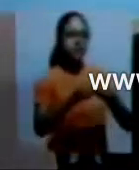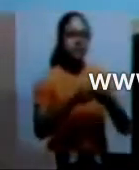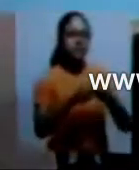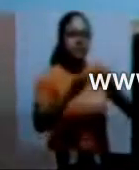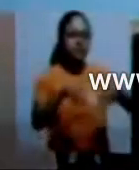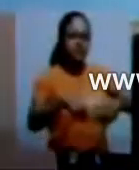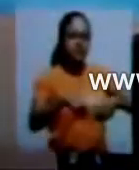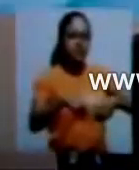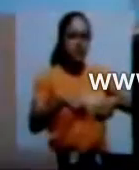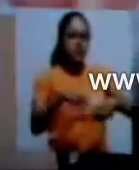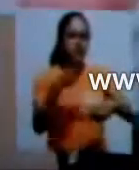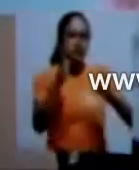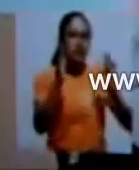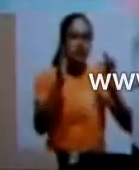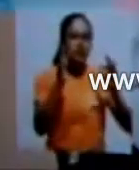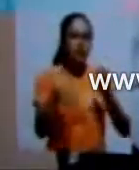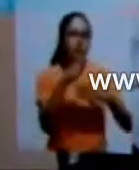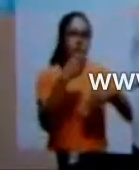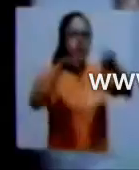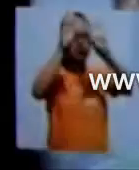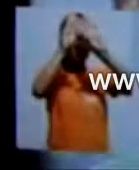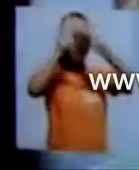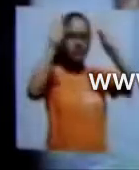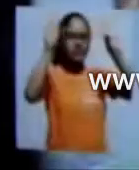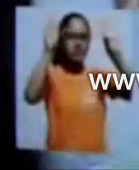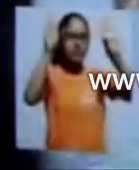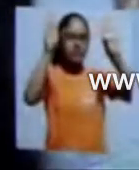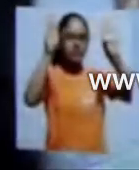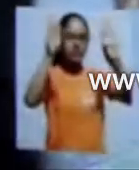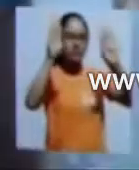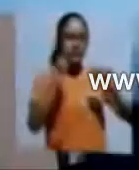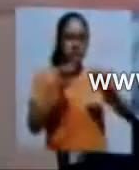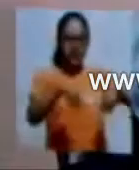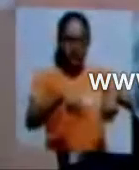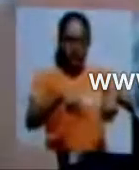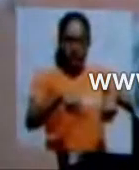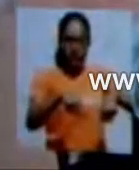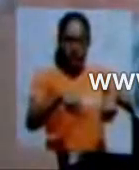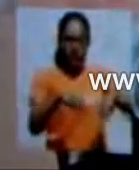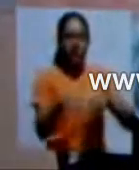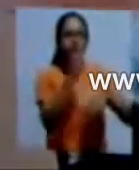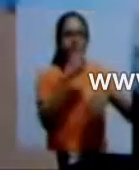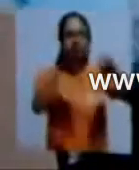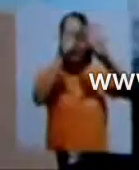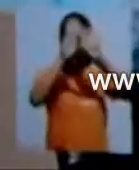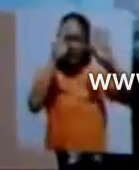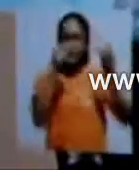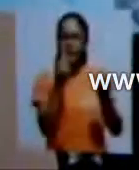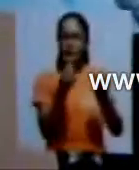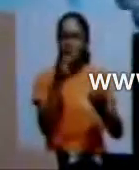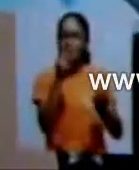Em todos os momentos que vocês dois estão juntos, inclusive quando estão sozinhos,